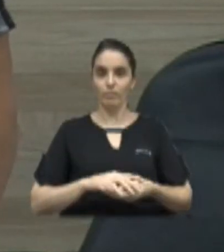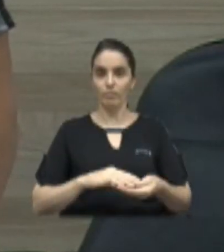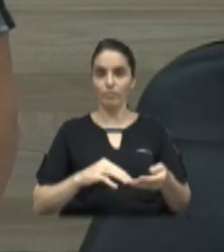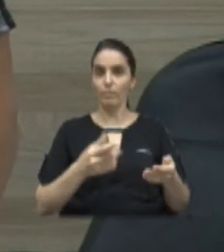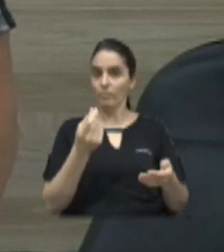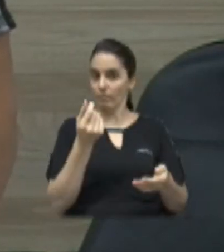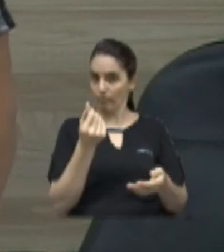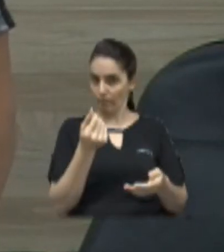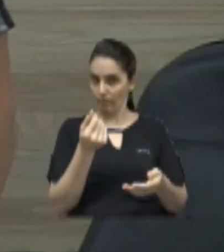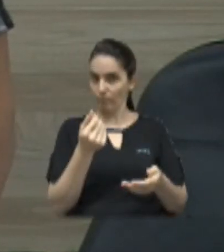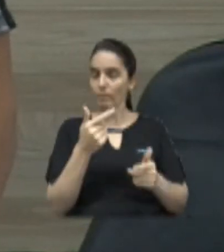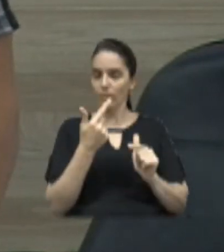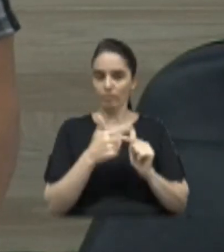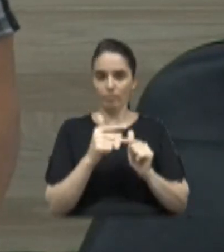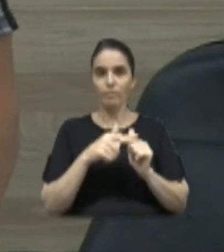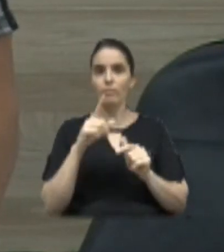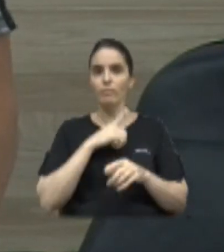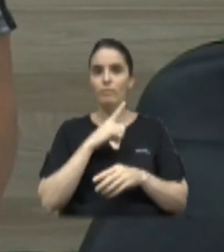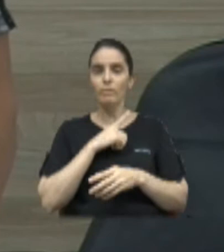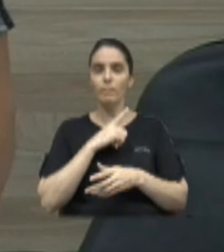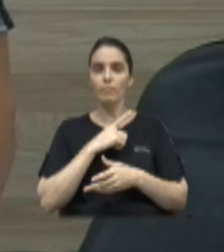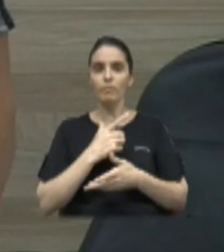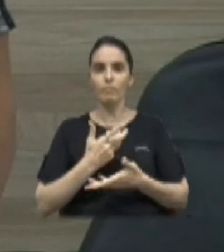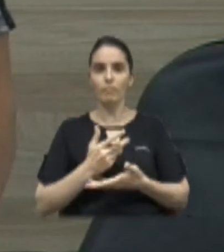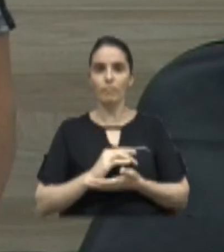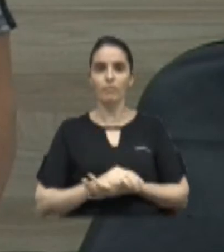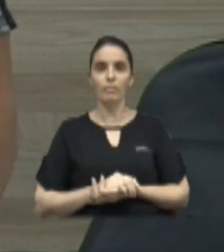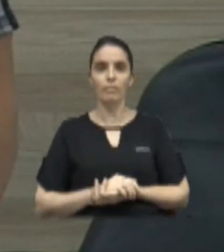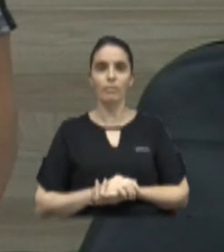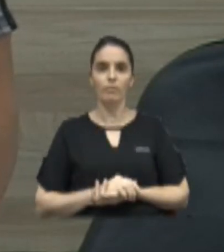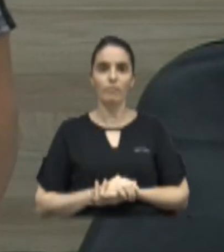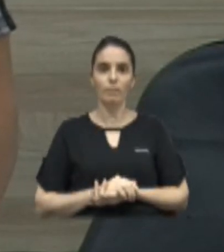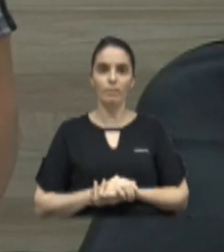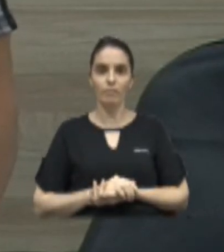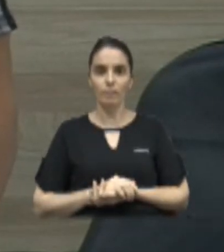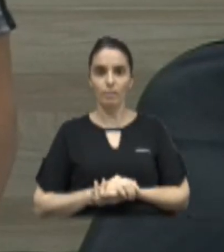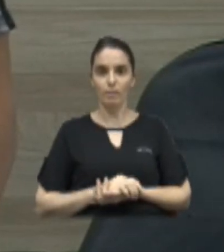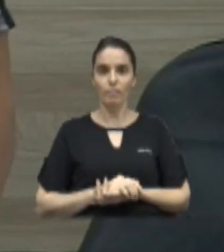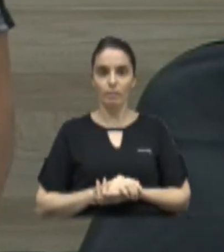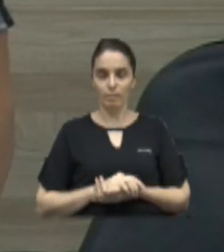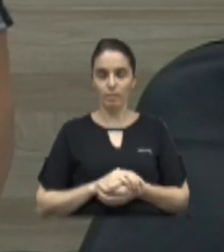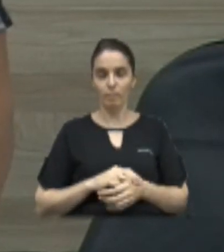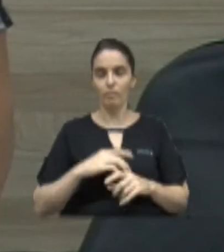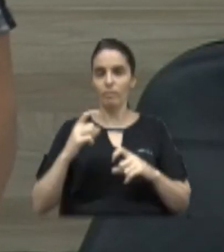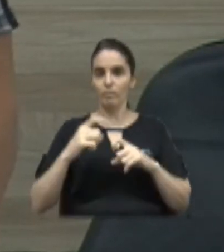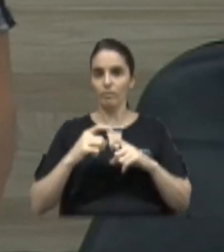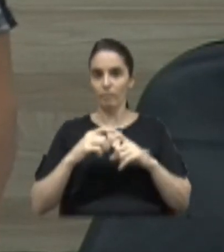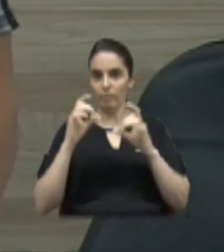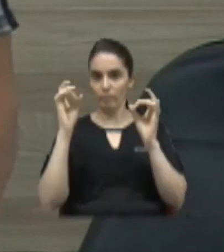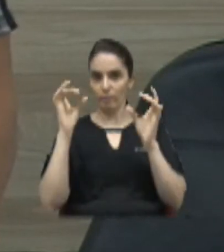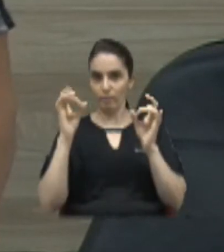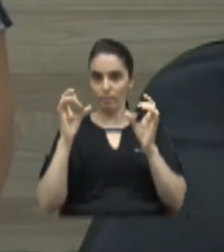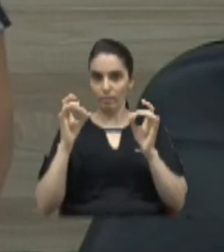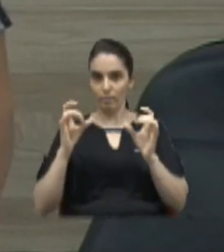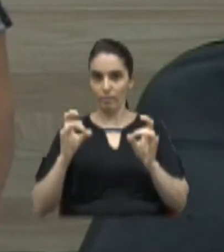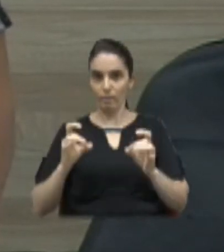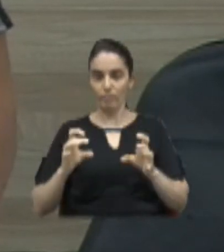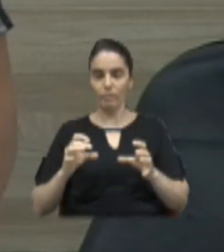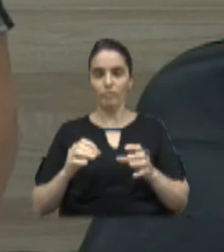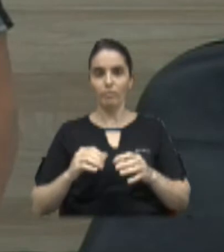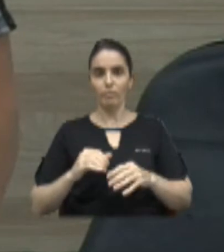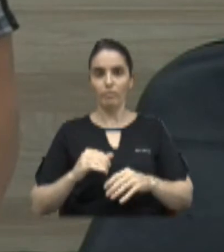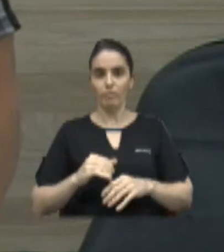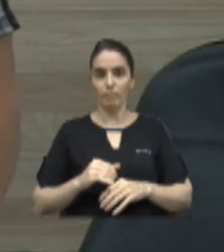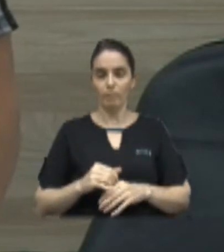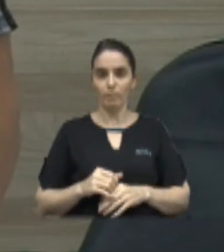valores, e por isso não tenho impressão que quanto a endocrinologista, não houve